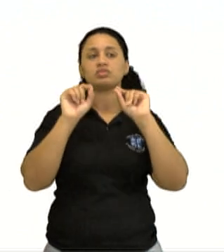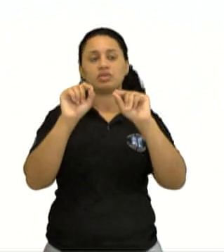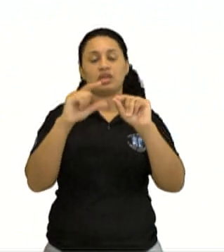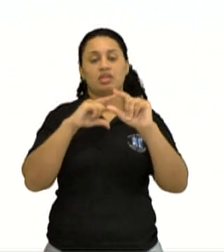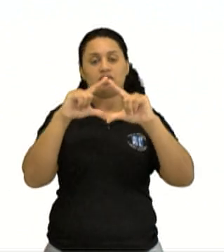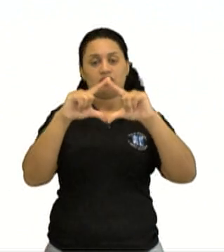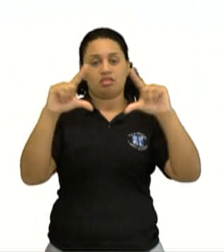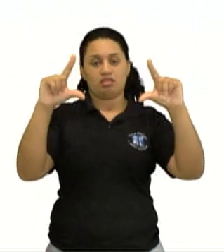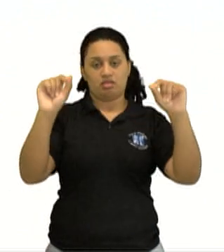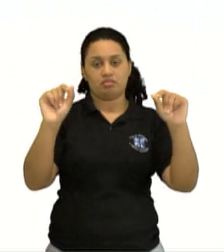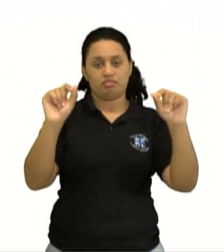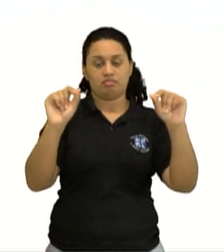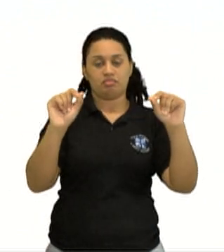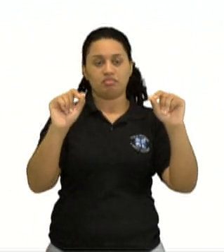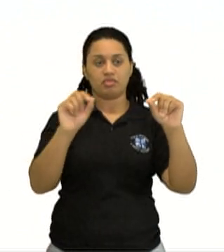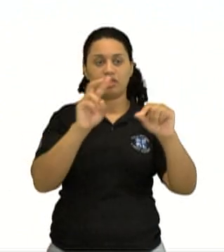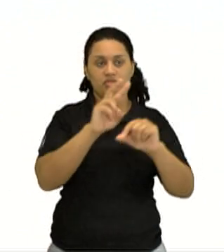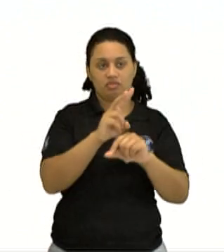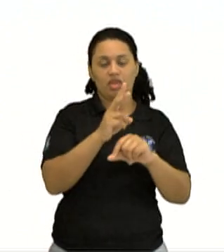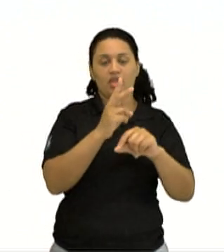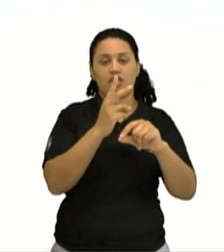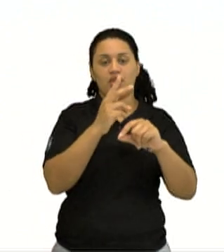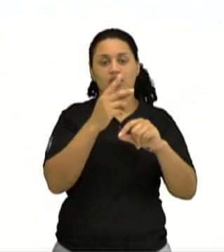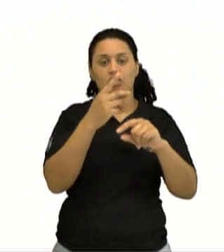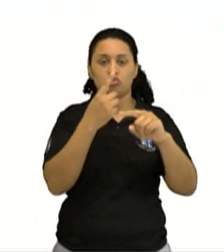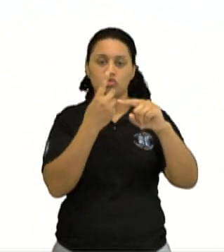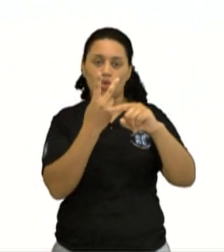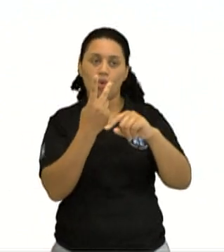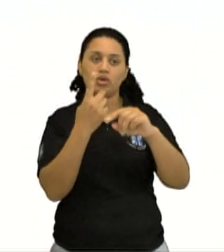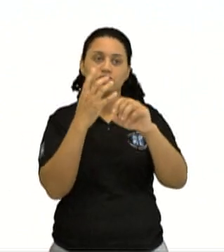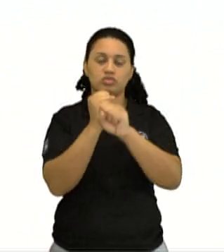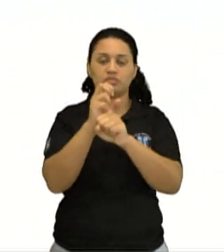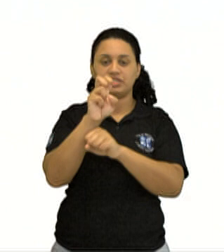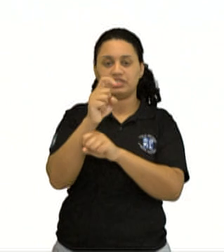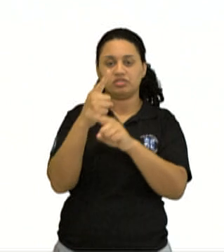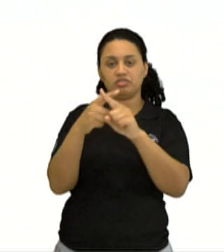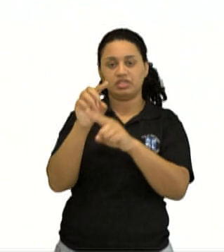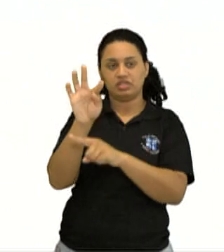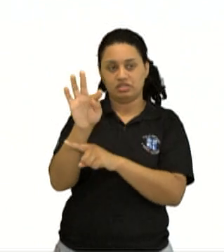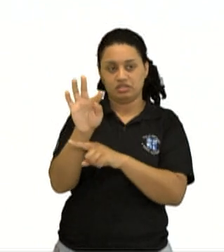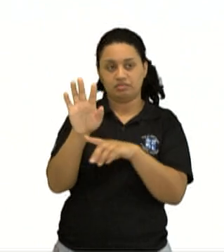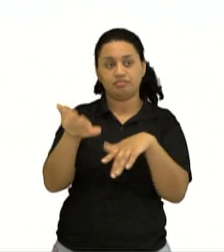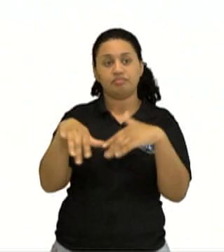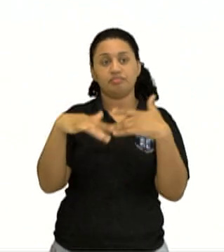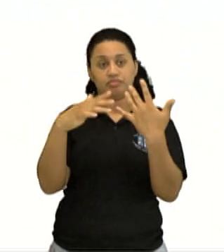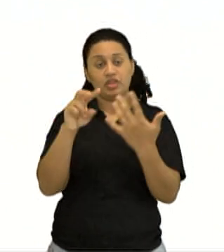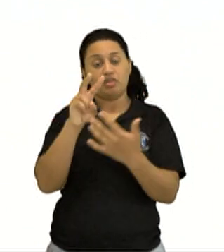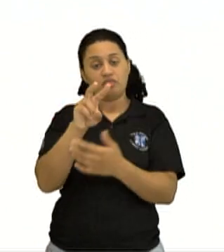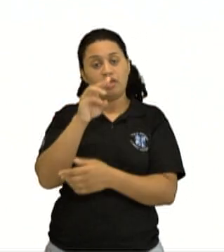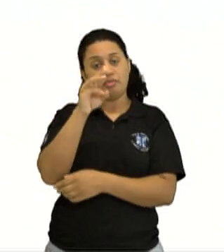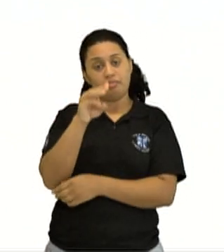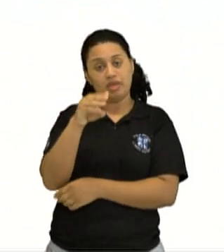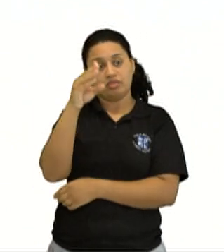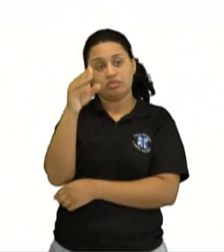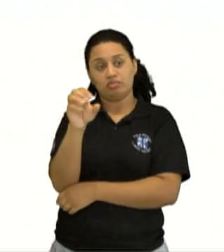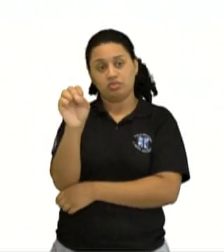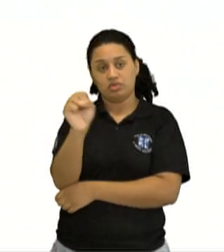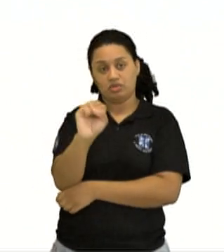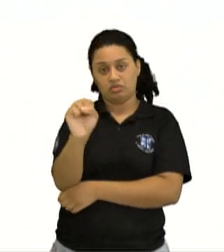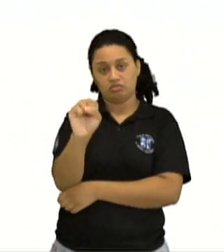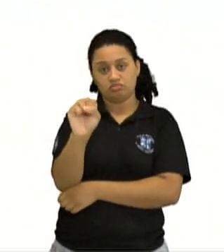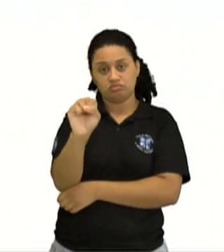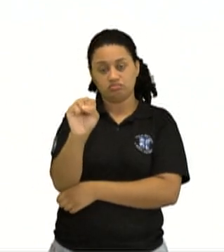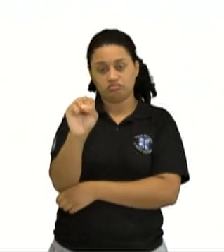função V é igual a 2 mais 5 vezes T, onde V é medida em metros por segundo, ou seja,